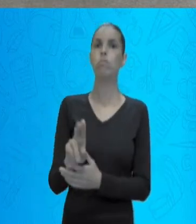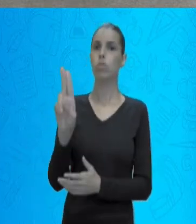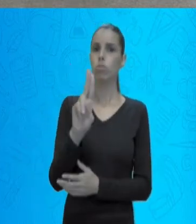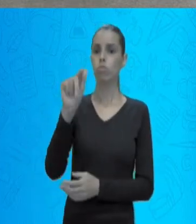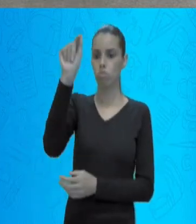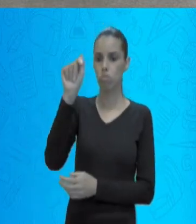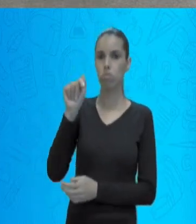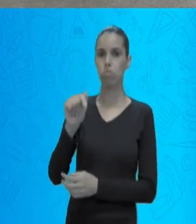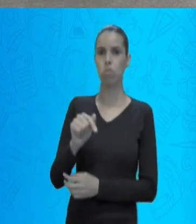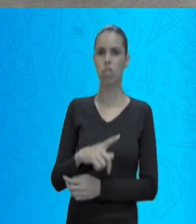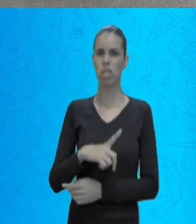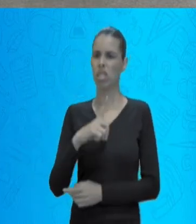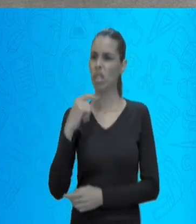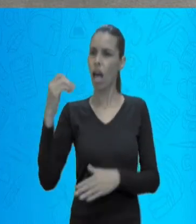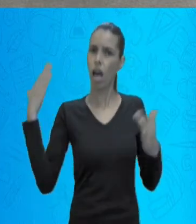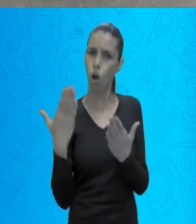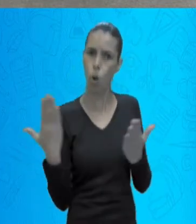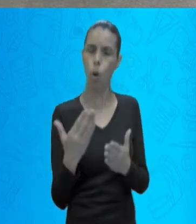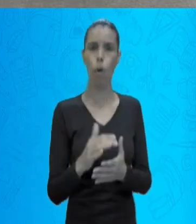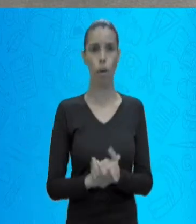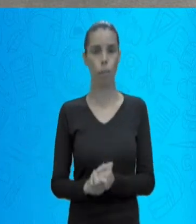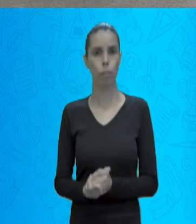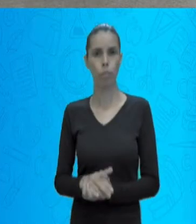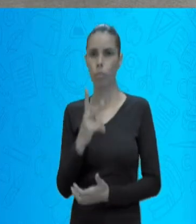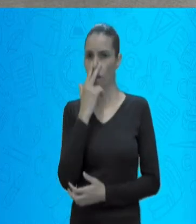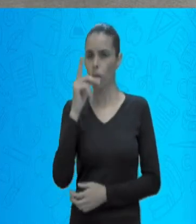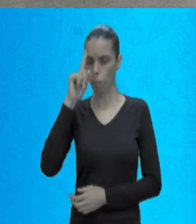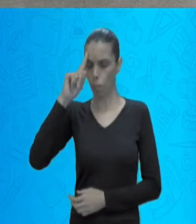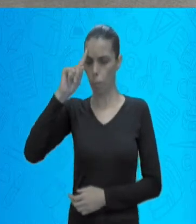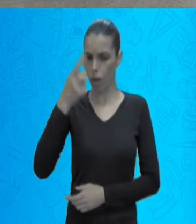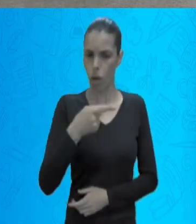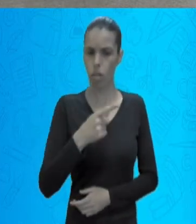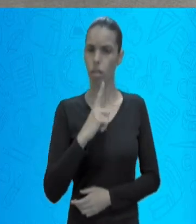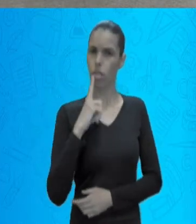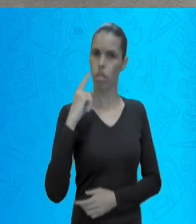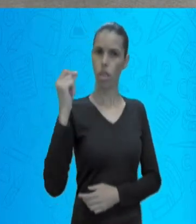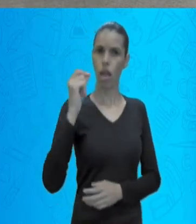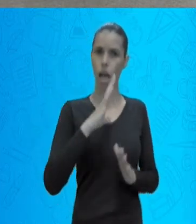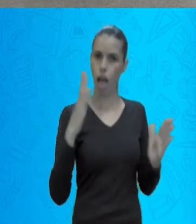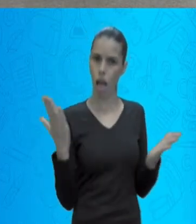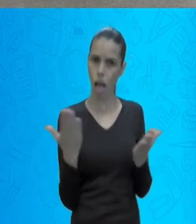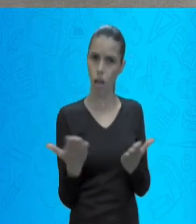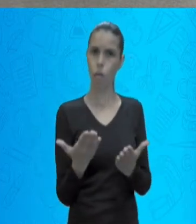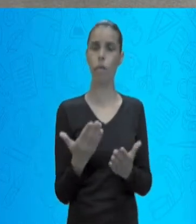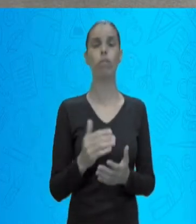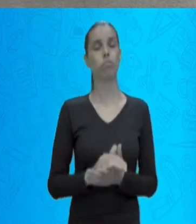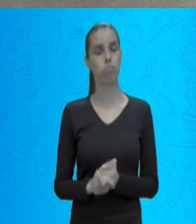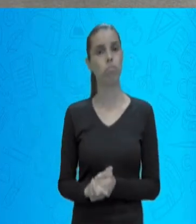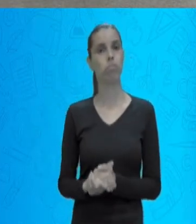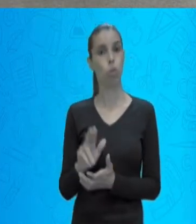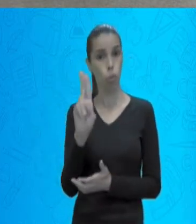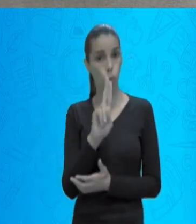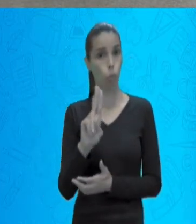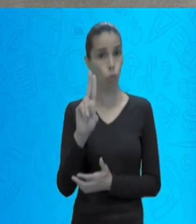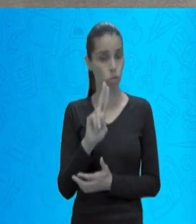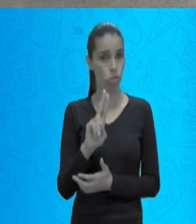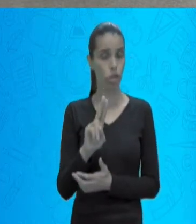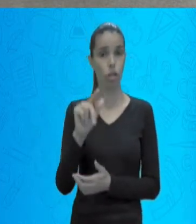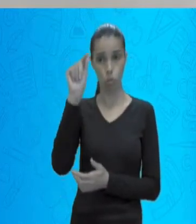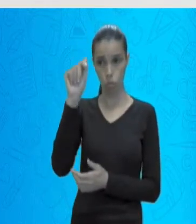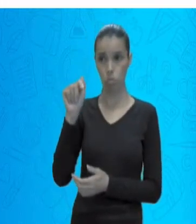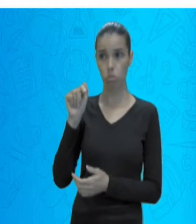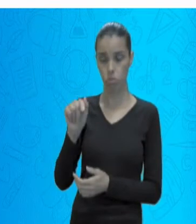é para sair agora. Eu tive uma emoção para dizer, então eu usei o ponto de